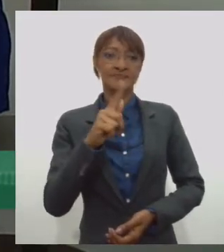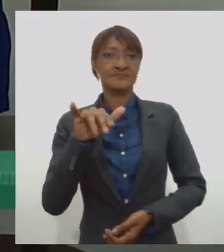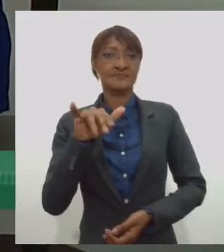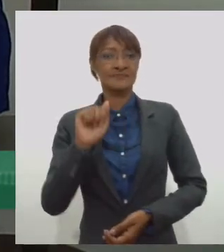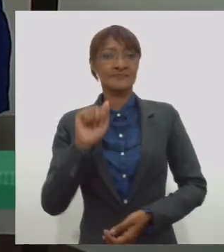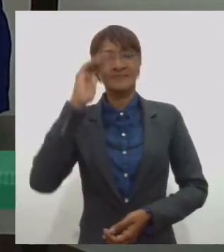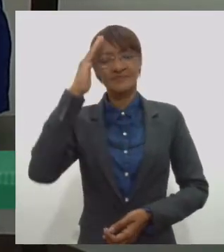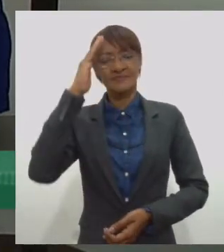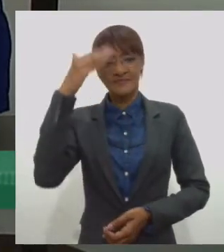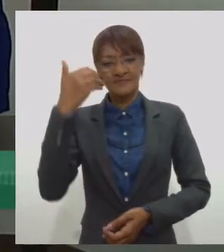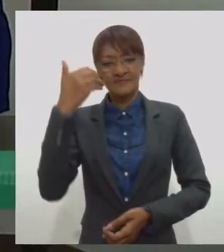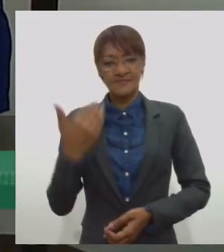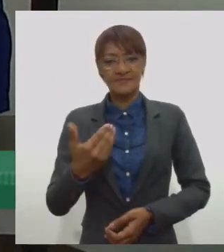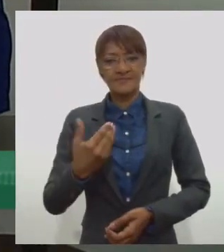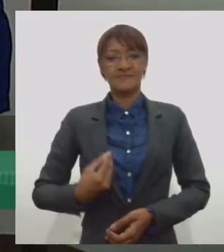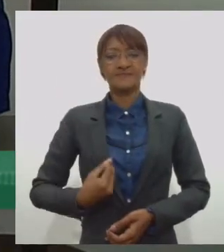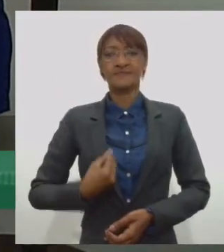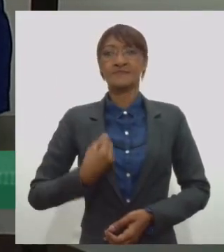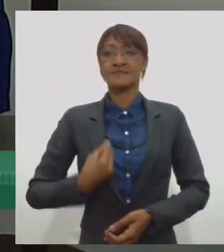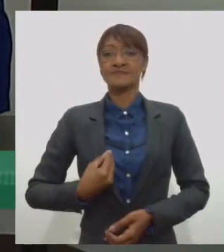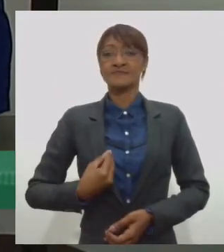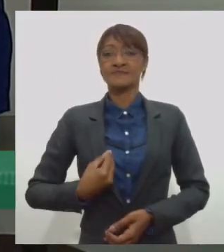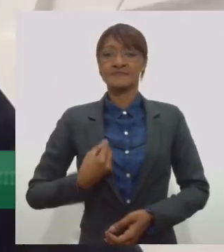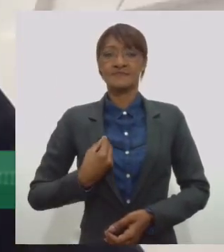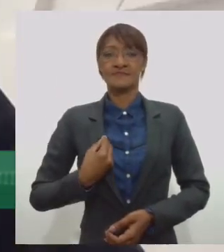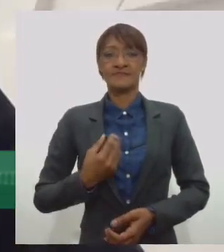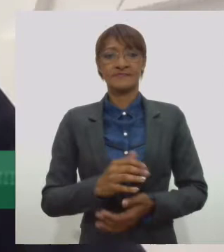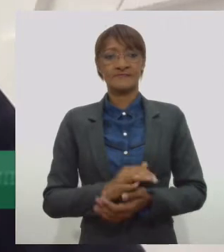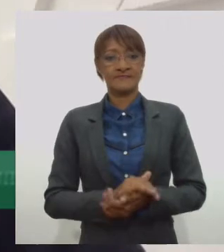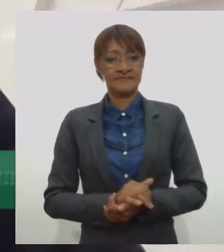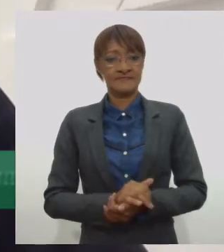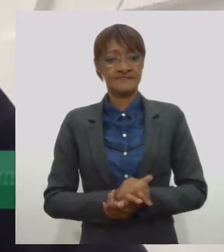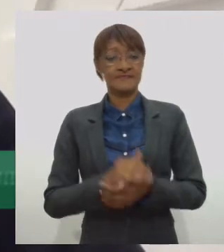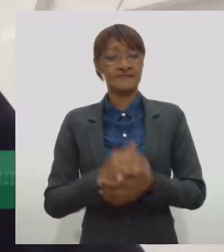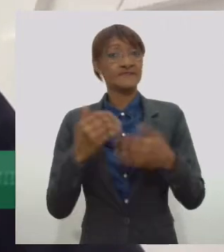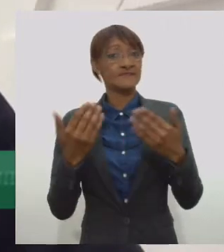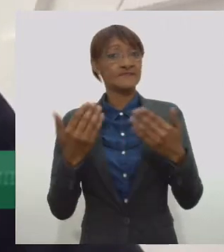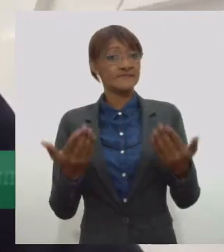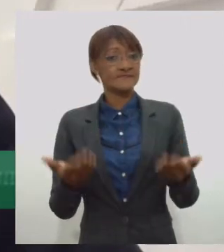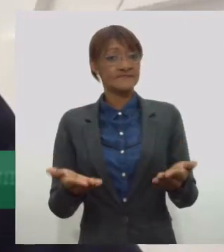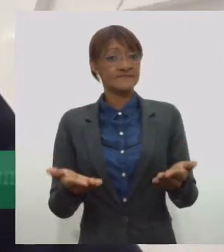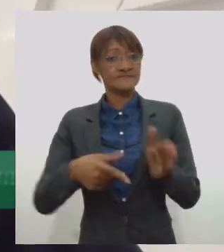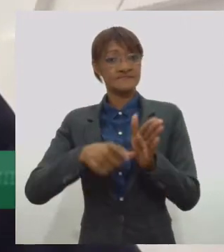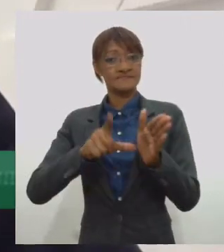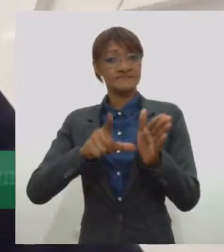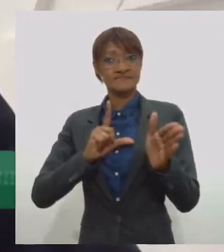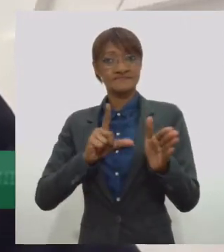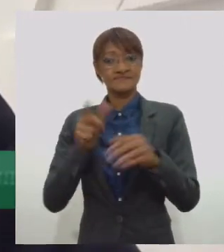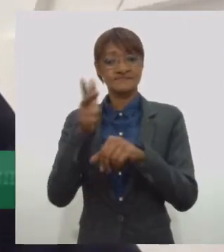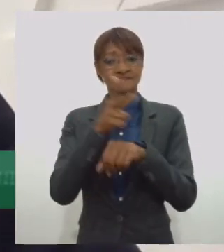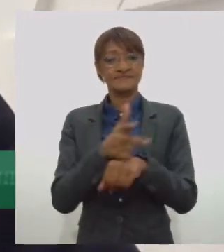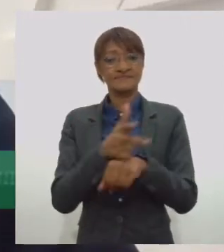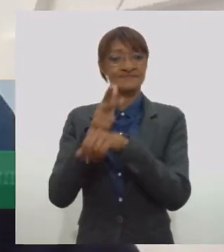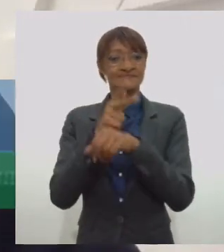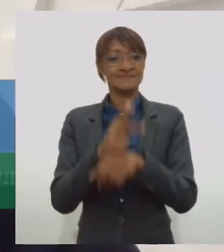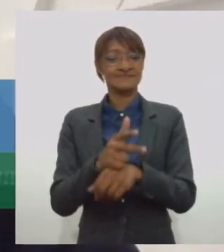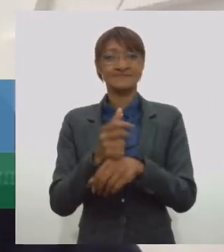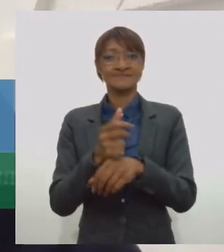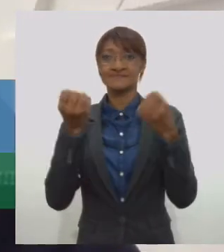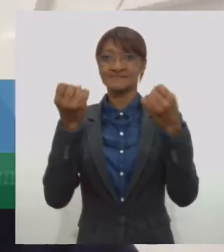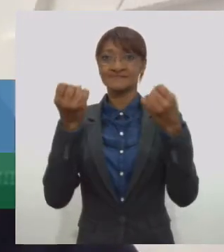Alese. Bem, improbidade, como já foi adiantado aí no vídeo, o que é improbidade?